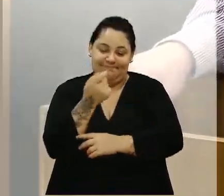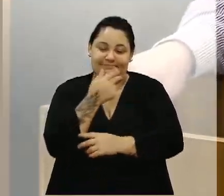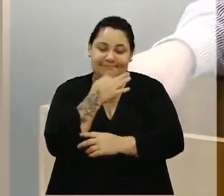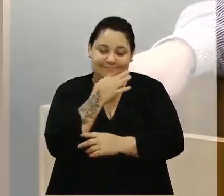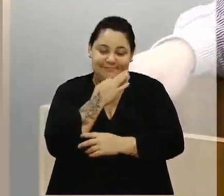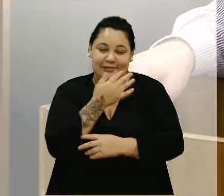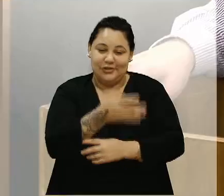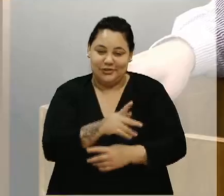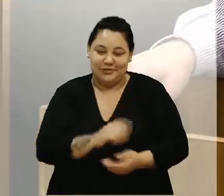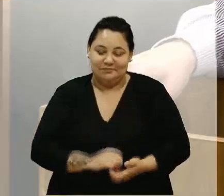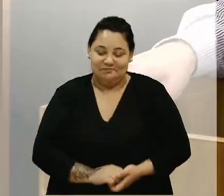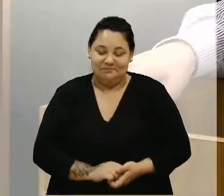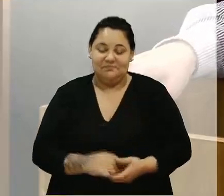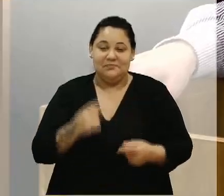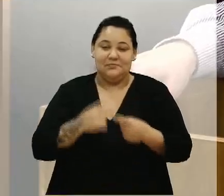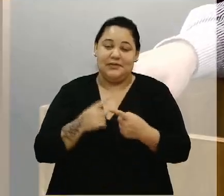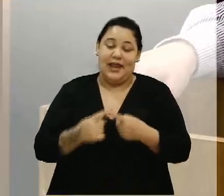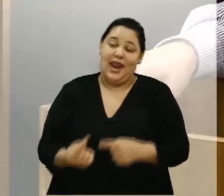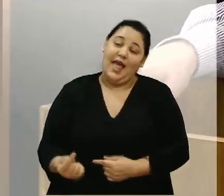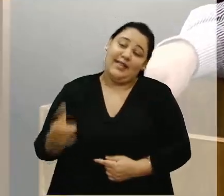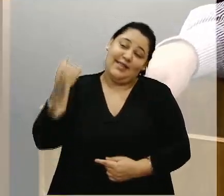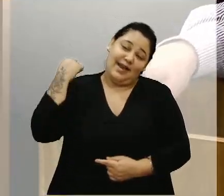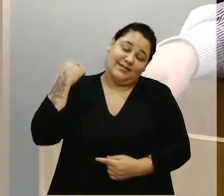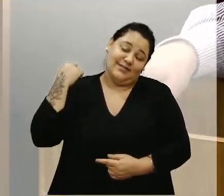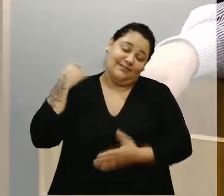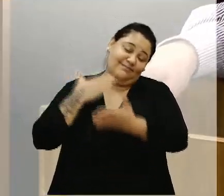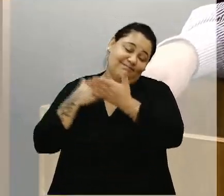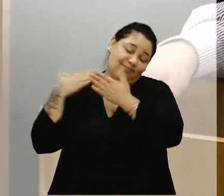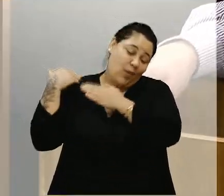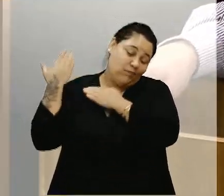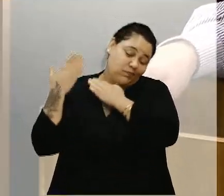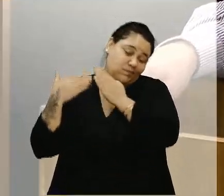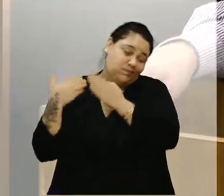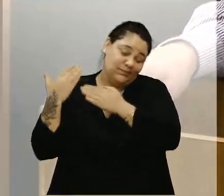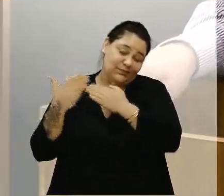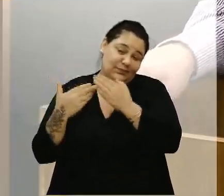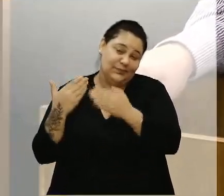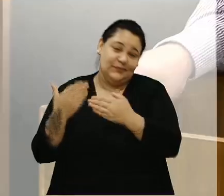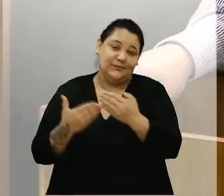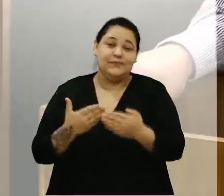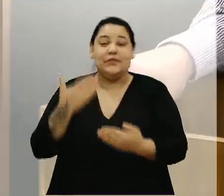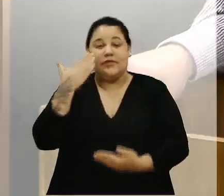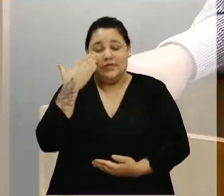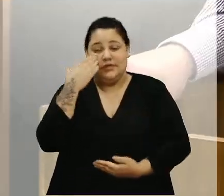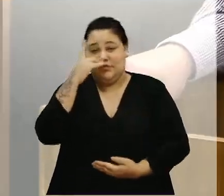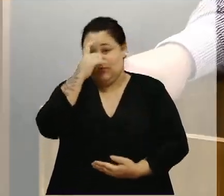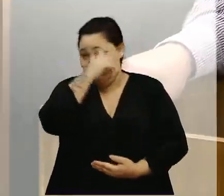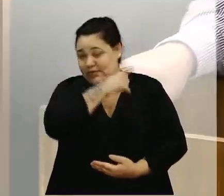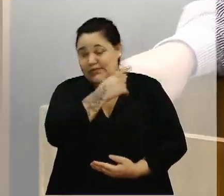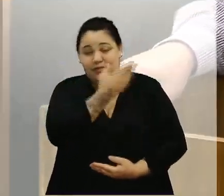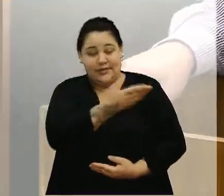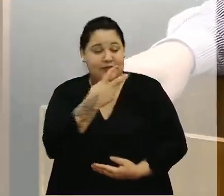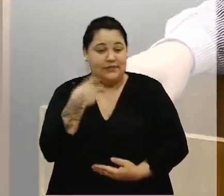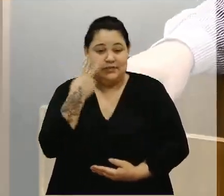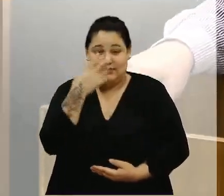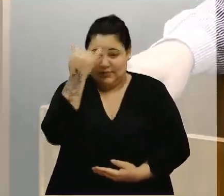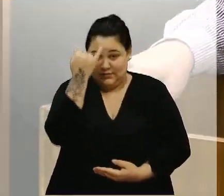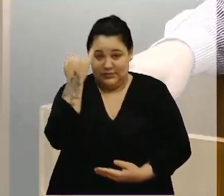Porque lá atrás, quando se começou isso, eu sei a dificuldade, vereador D'Ambros, que o senhor